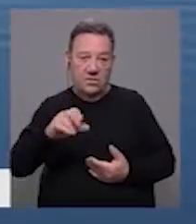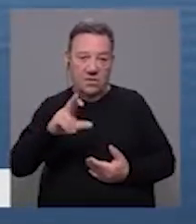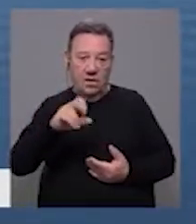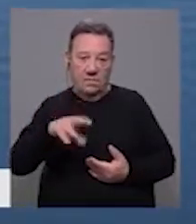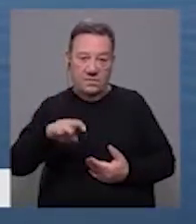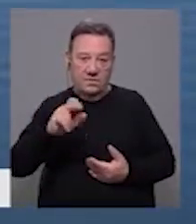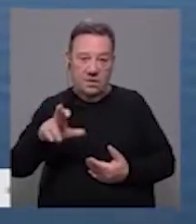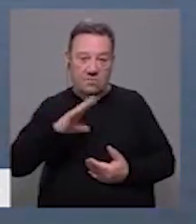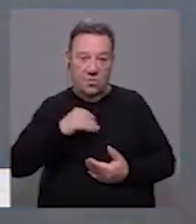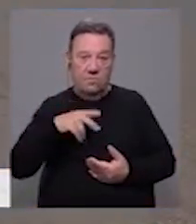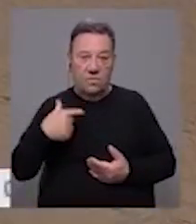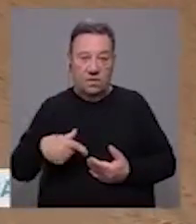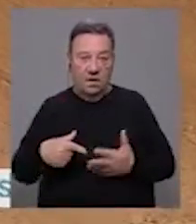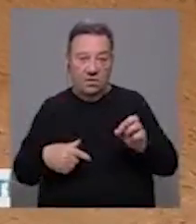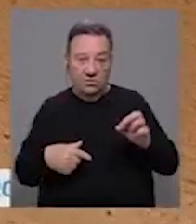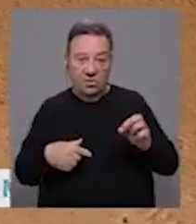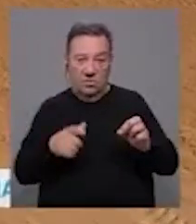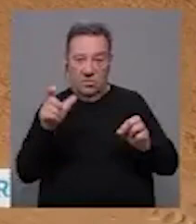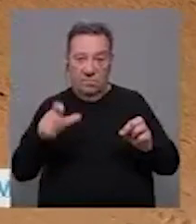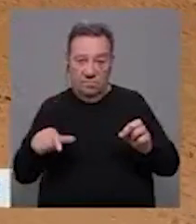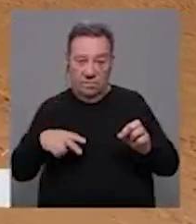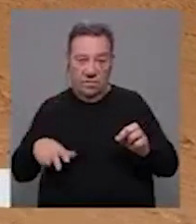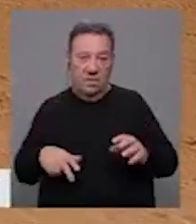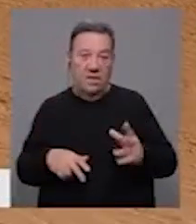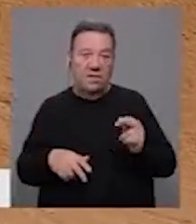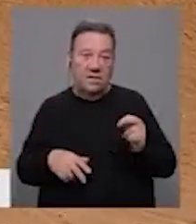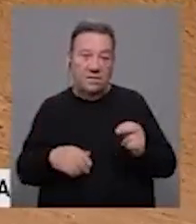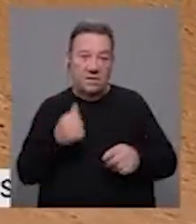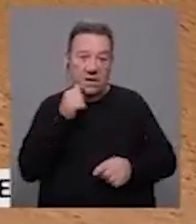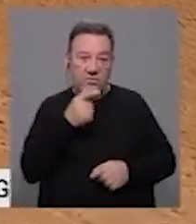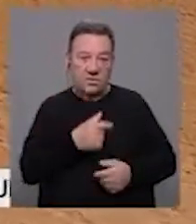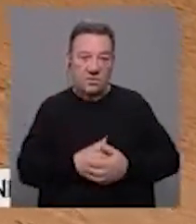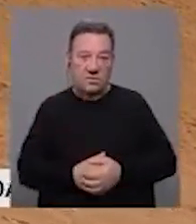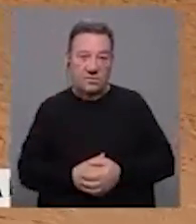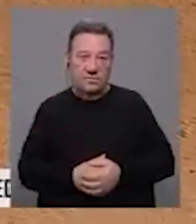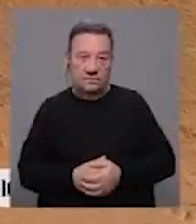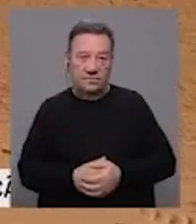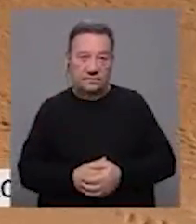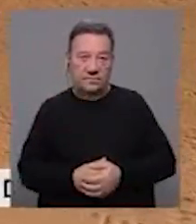no mundo. Portugal tem 18 no continente e 13 nos Açores.